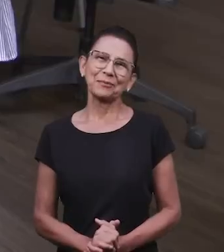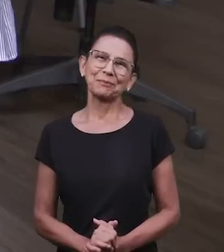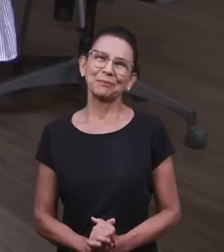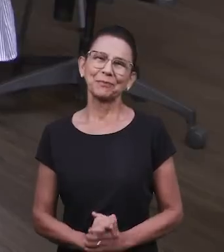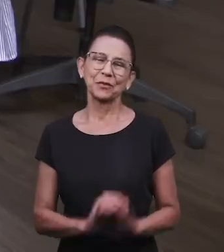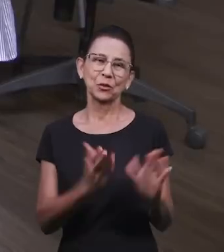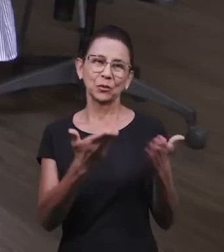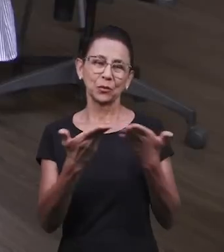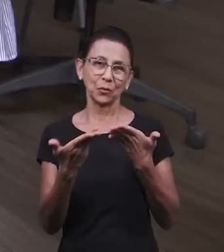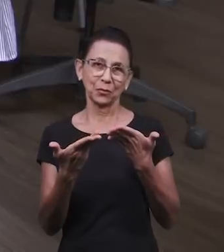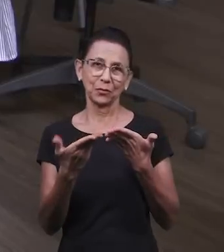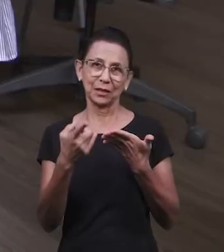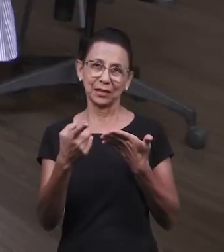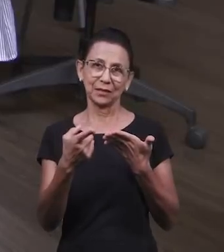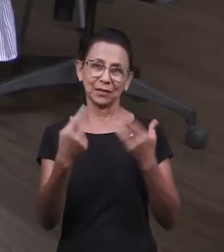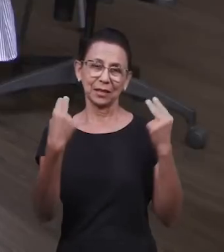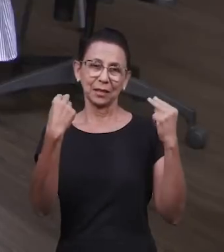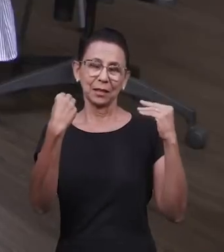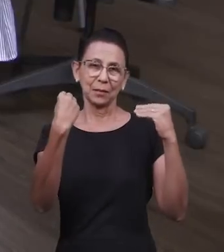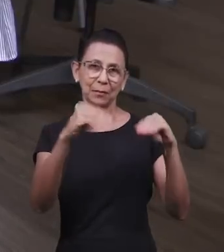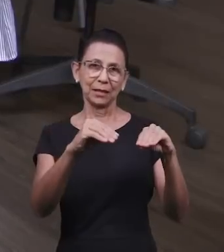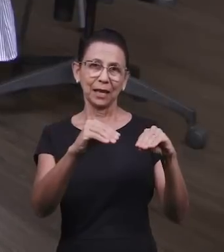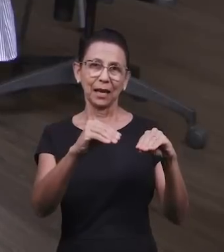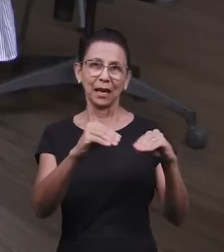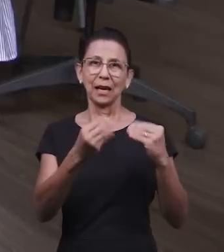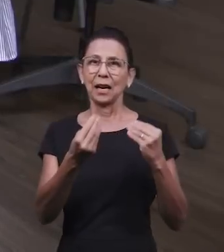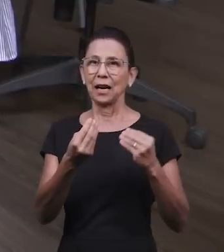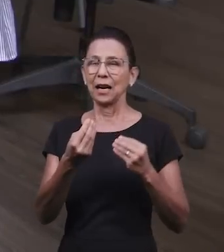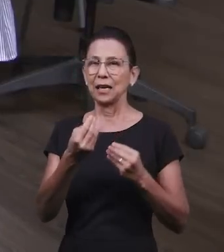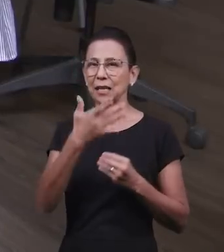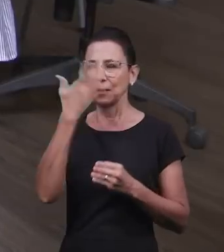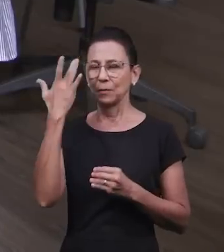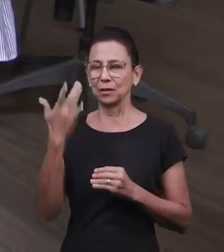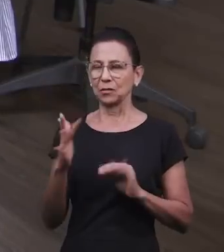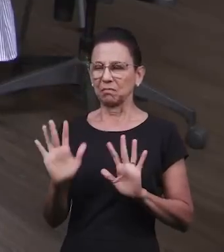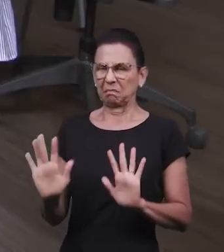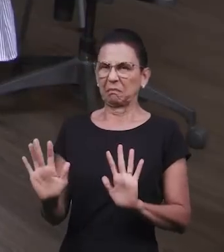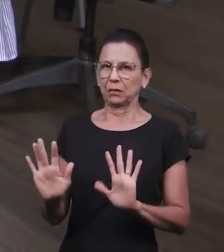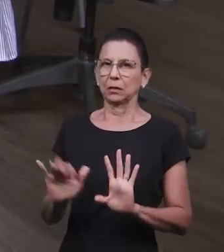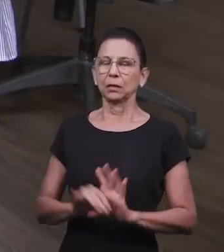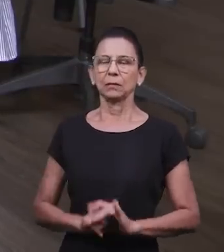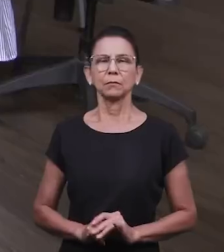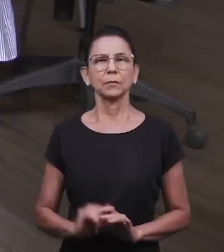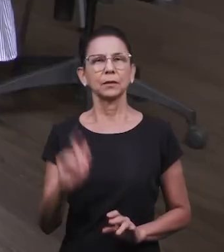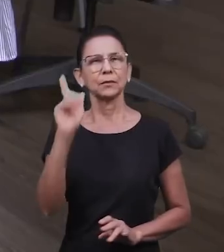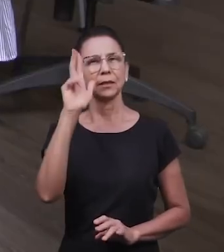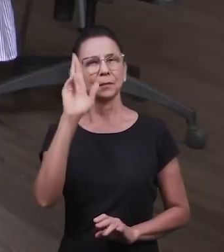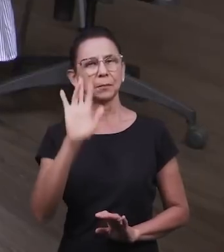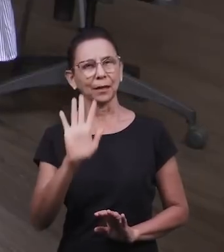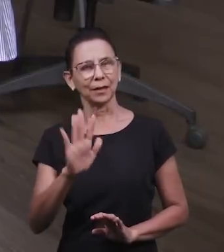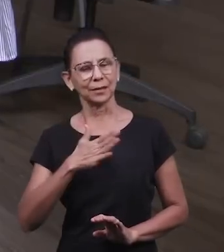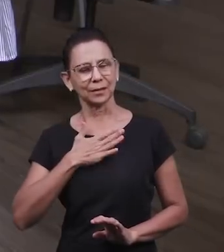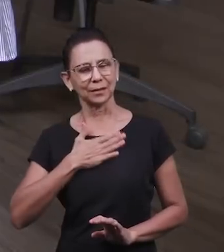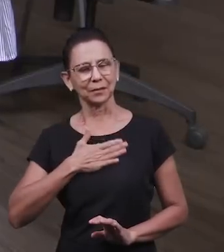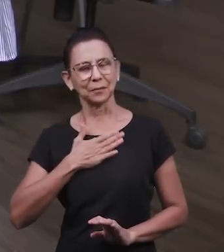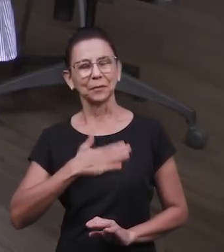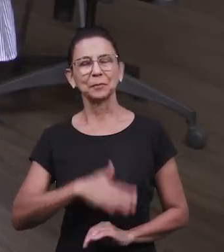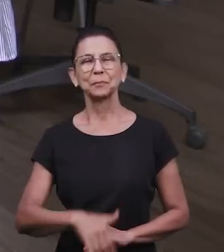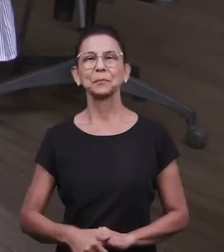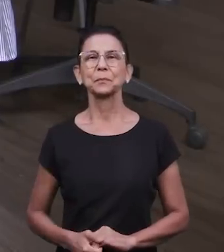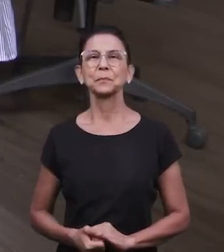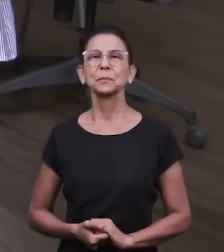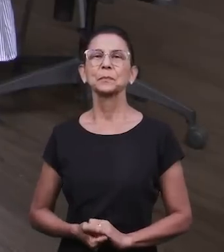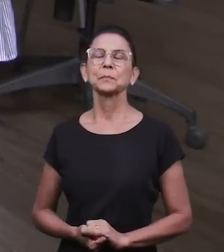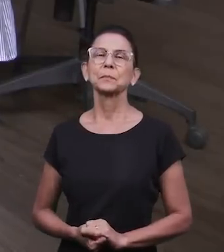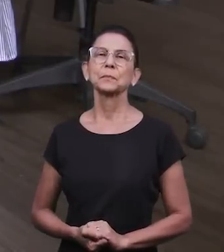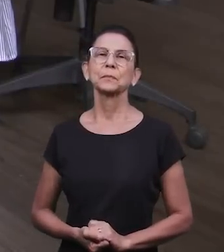rejeitado, se o seu convite for rejeitado, se a sua mensagem for rejeitada, saiba que você fique em paz, que você fez o que o Senhor te chamou para fazer. É